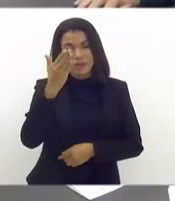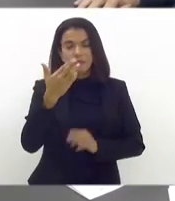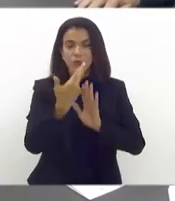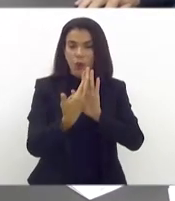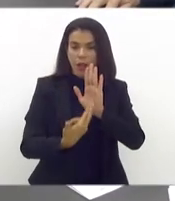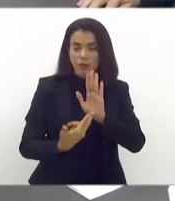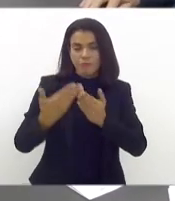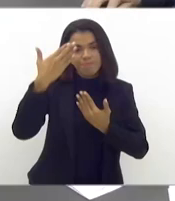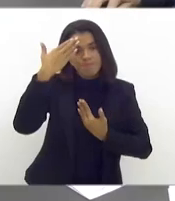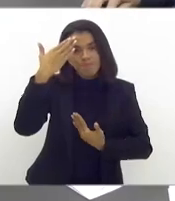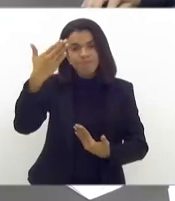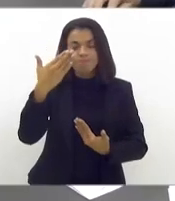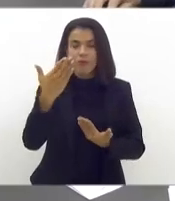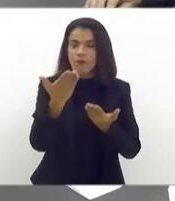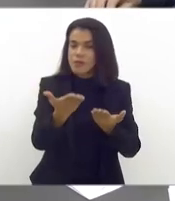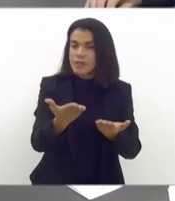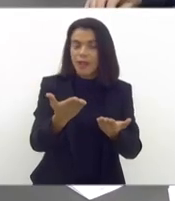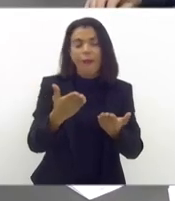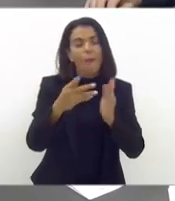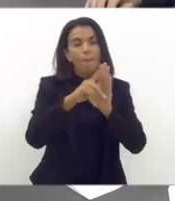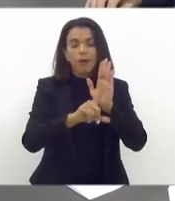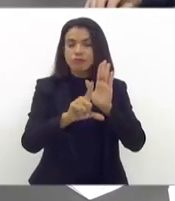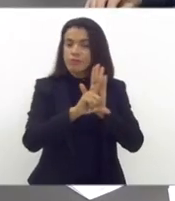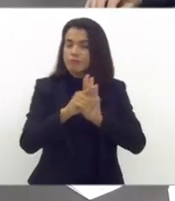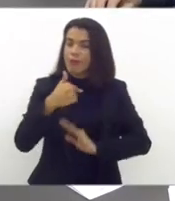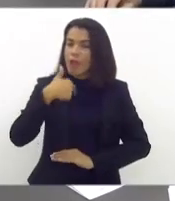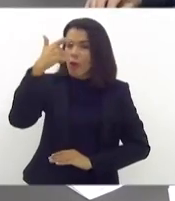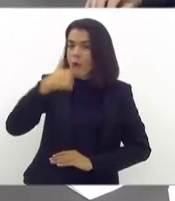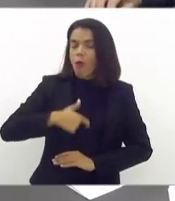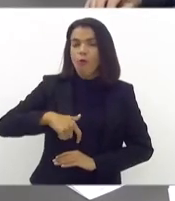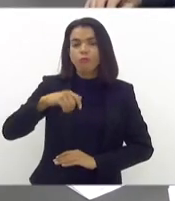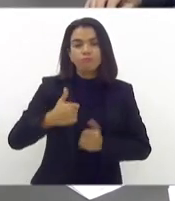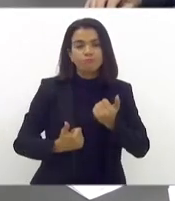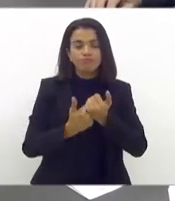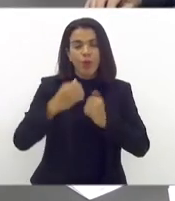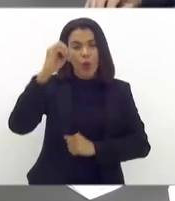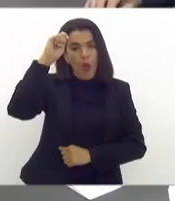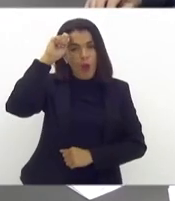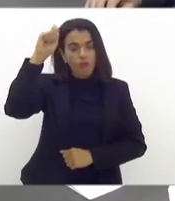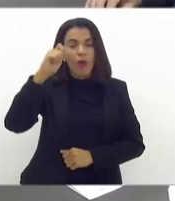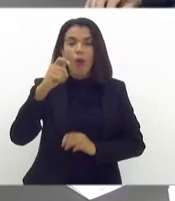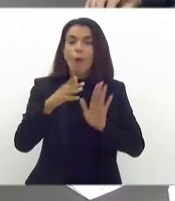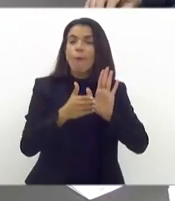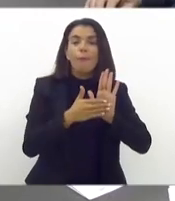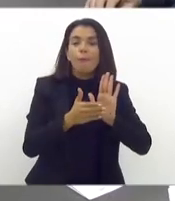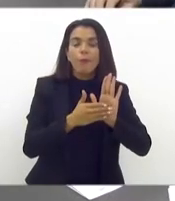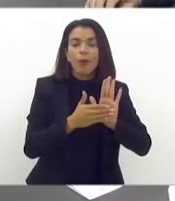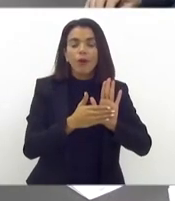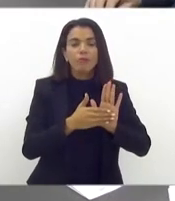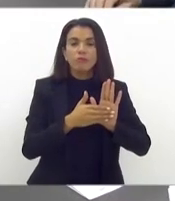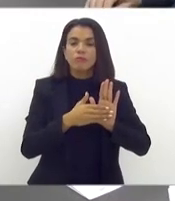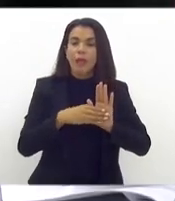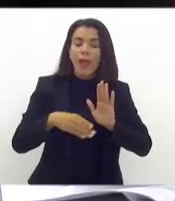relatoria. Obrigado, meu irmão. Isso é um projeto que eu sou coautor do Munir, que visa, é um programa que visa a